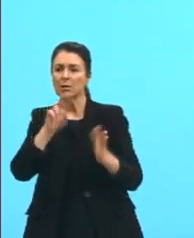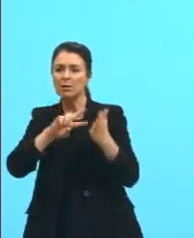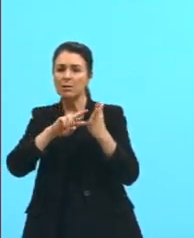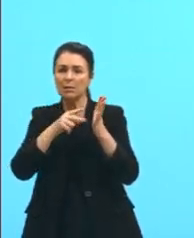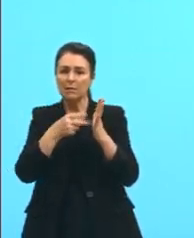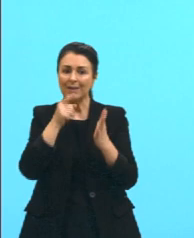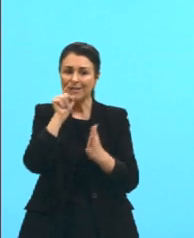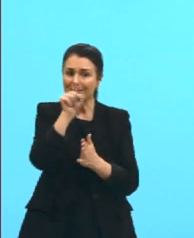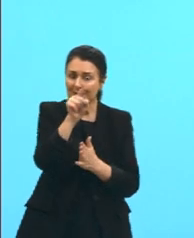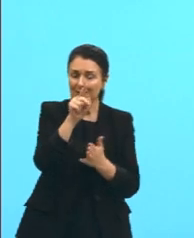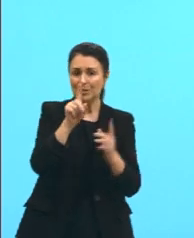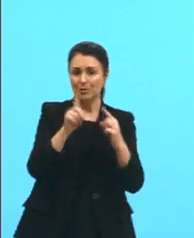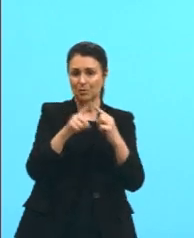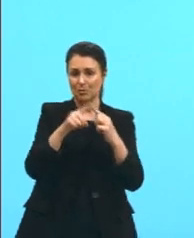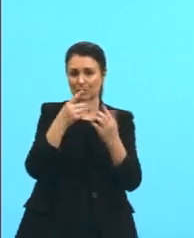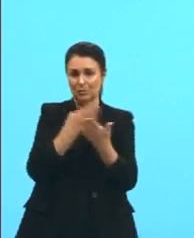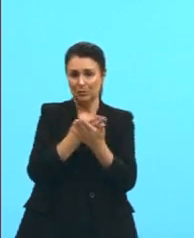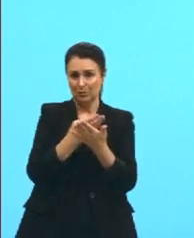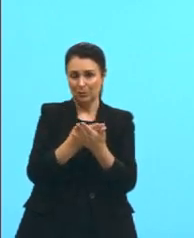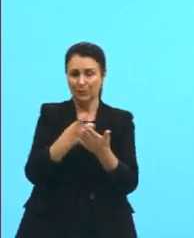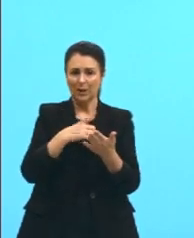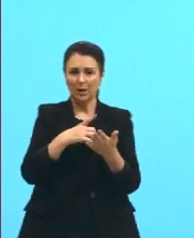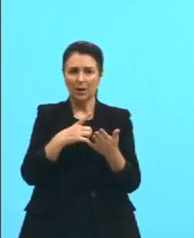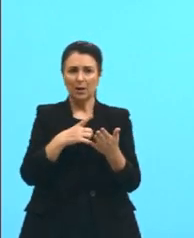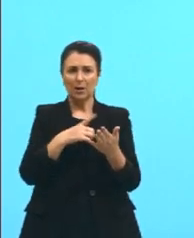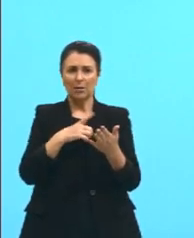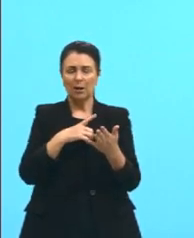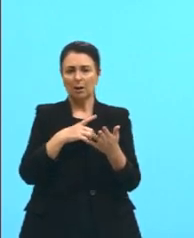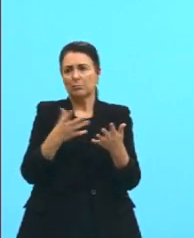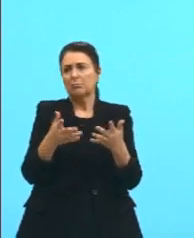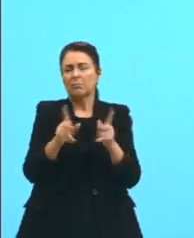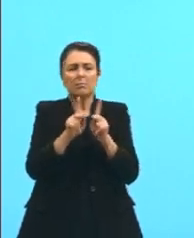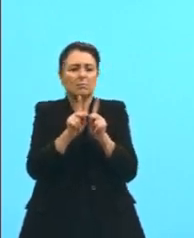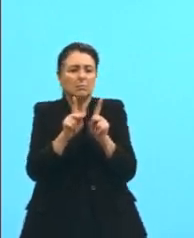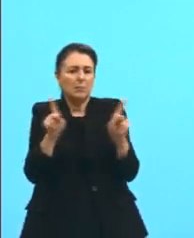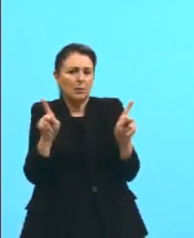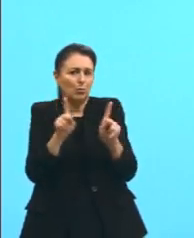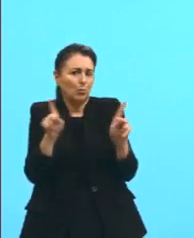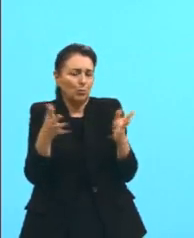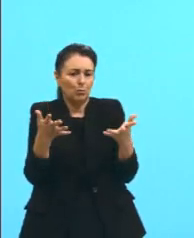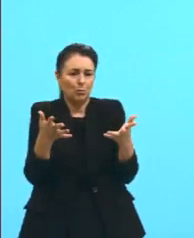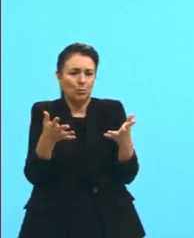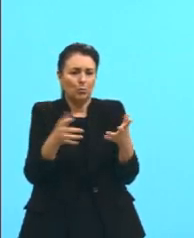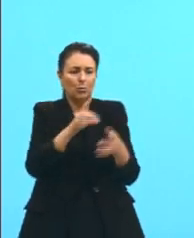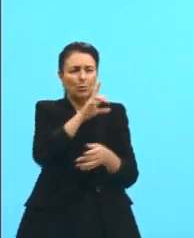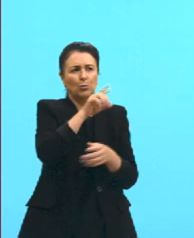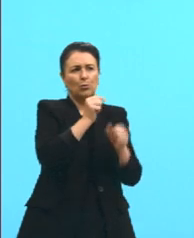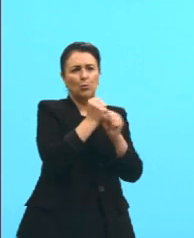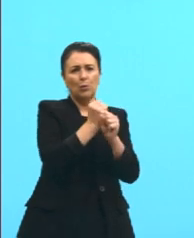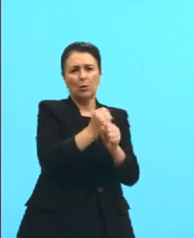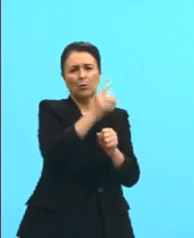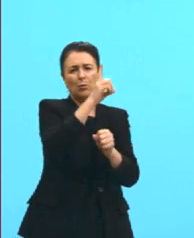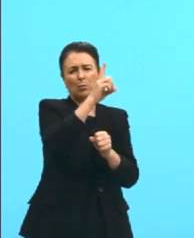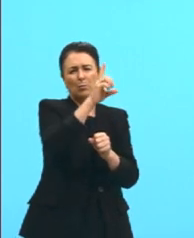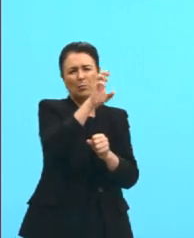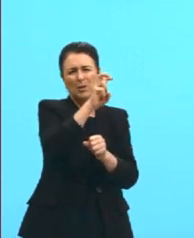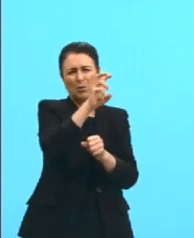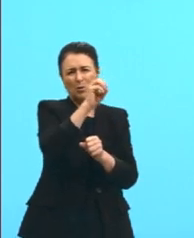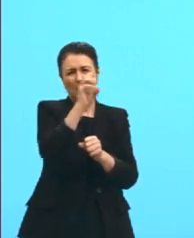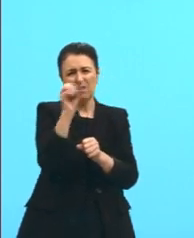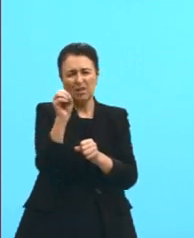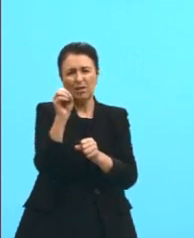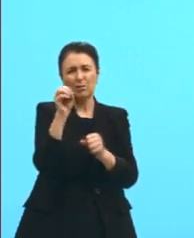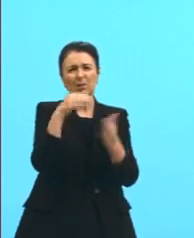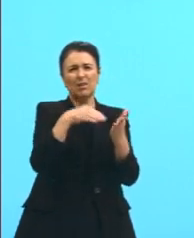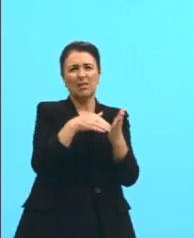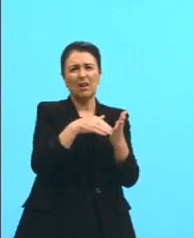seguinte e eu tenho aqui um período aqui eu vou hipoteticamente dizer que vai de 1500 1600 um